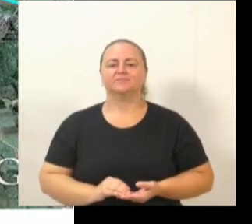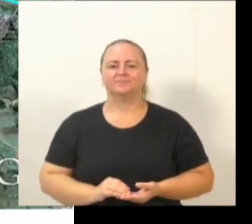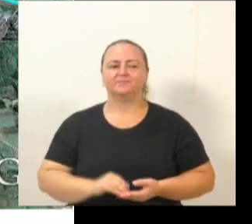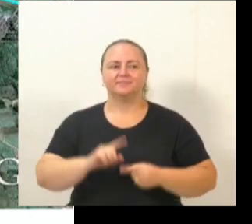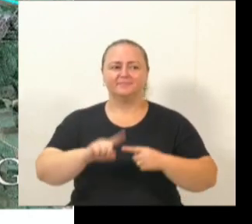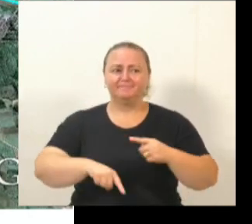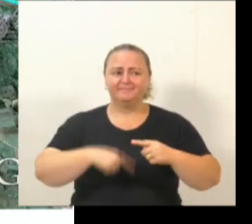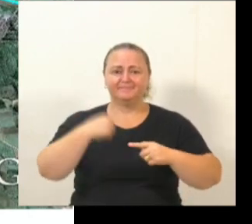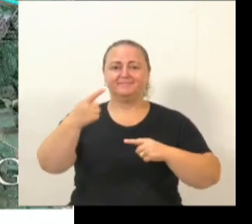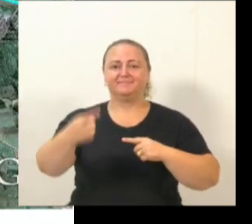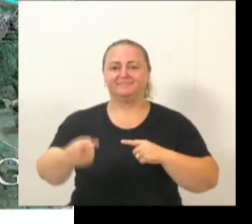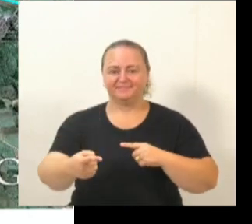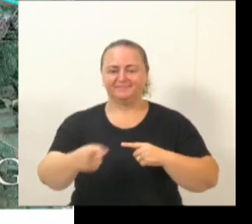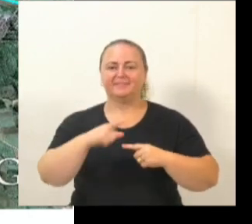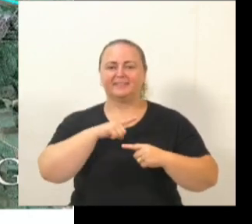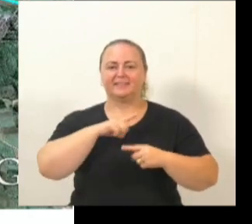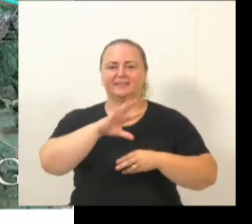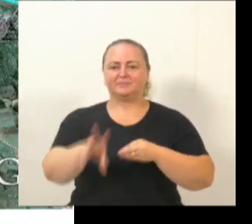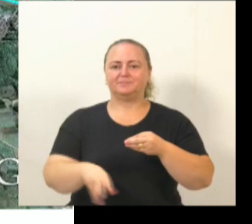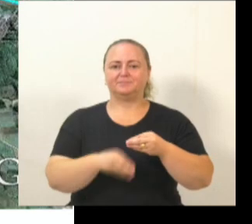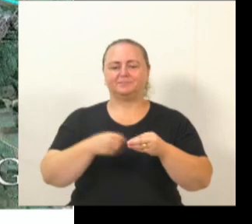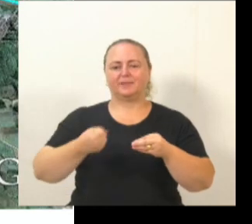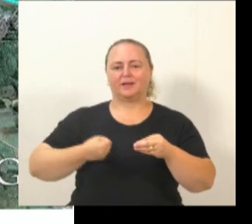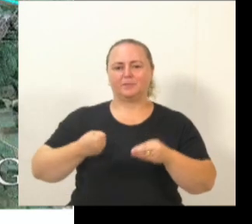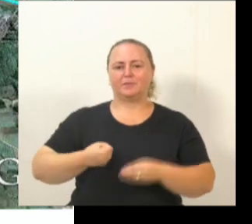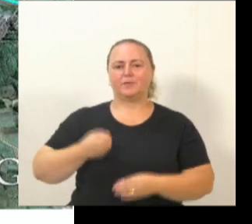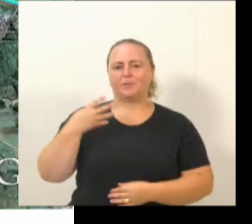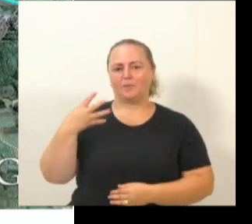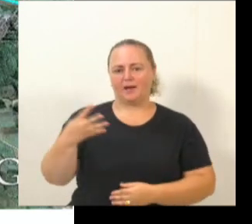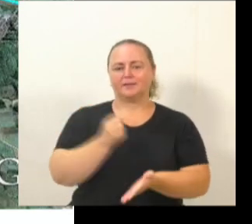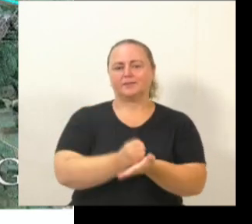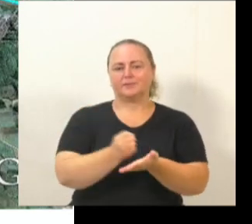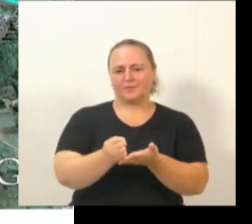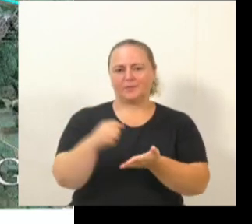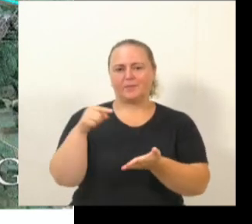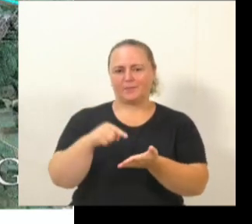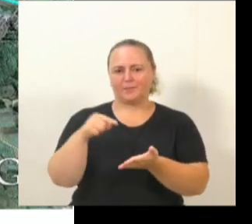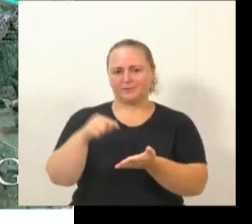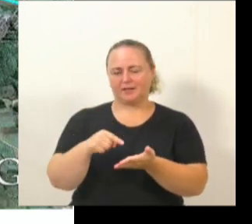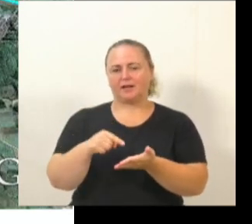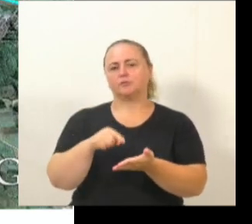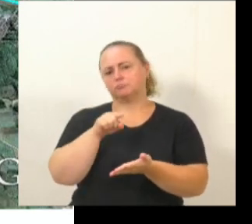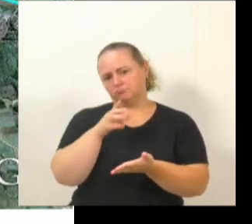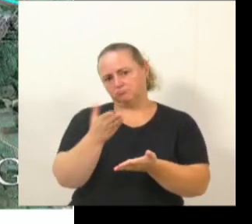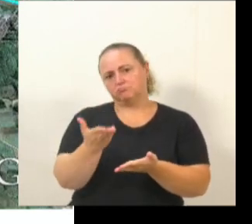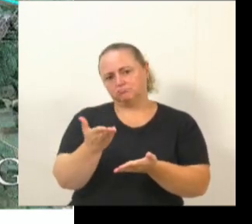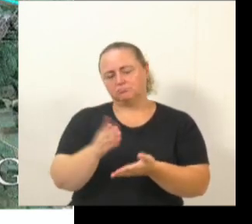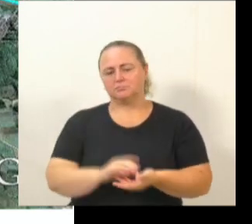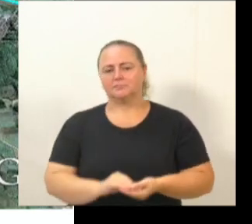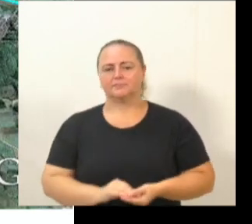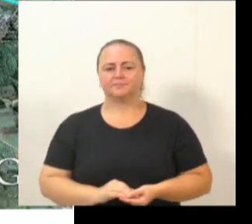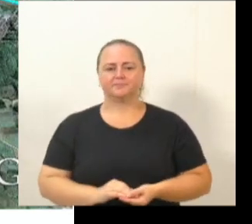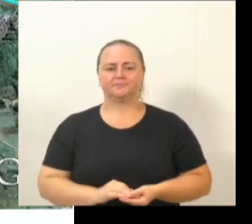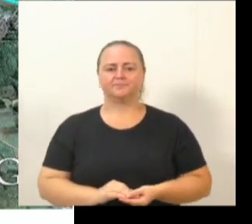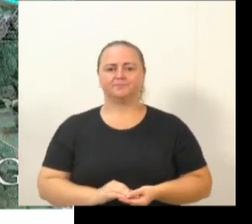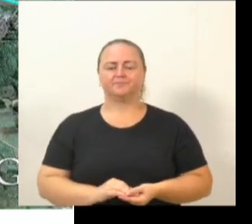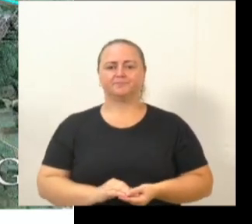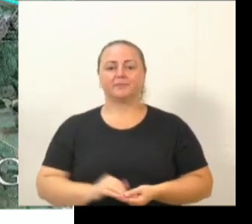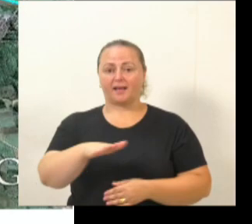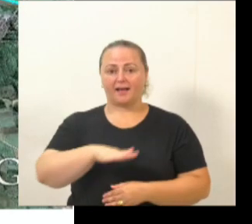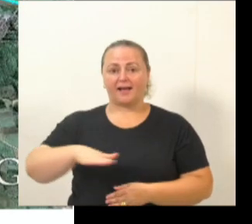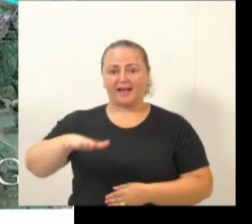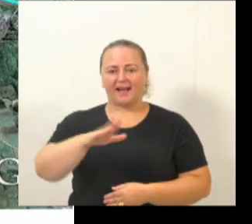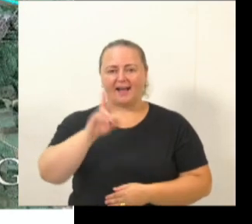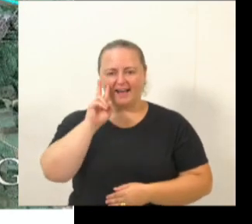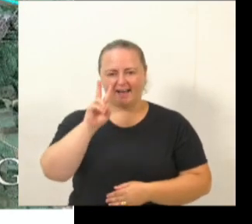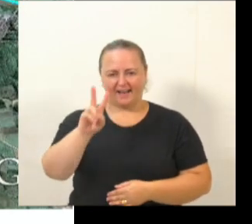aditivo número 4 do contrato de concessão, passaram a ser essas, E as áreas em verde, que dá